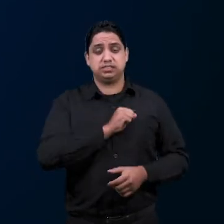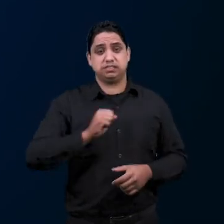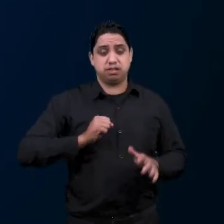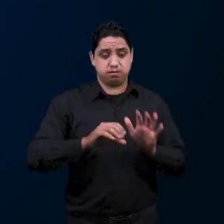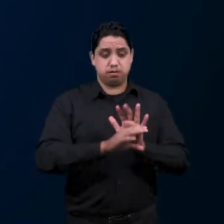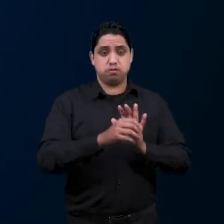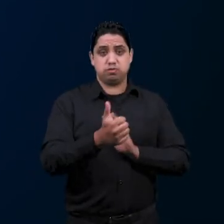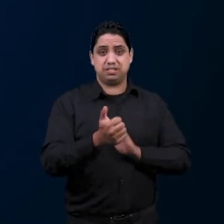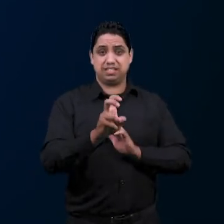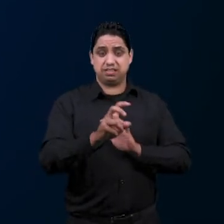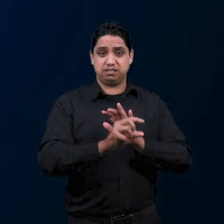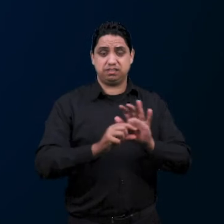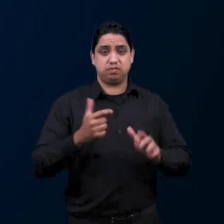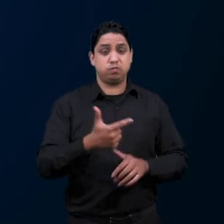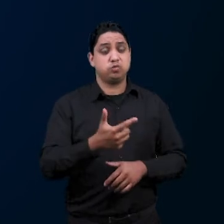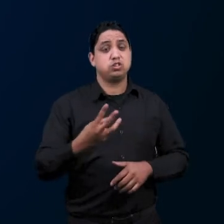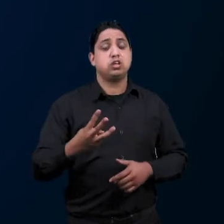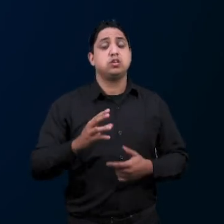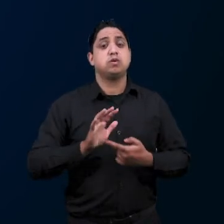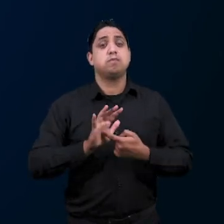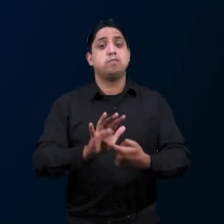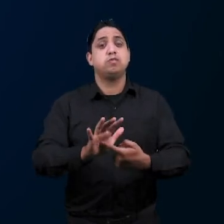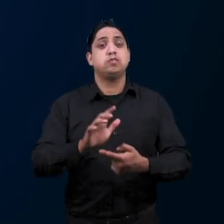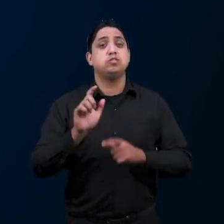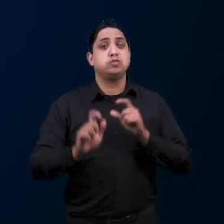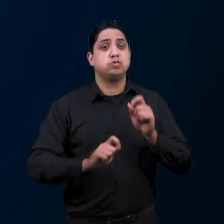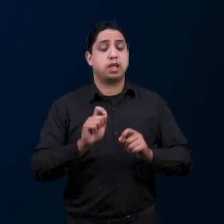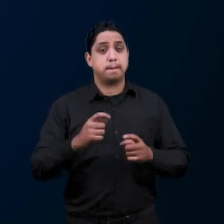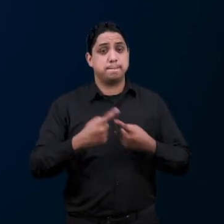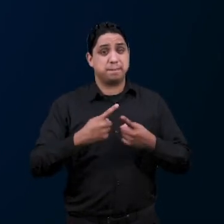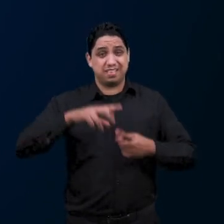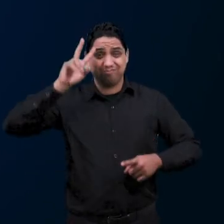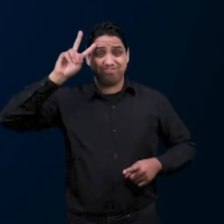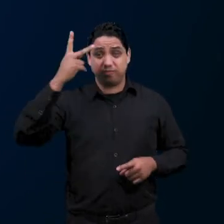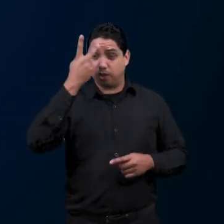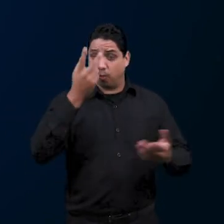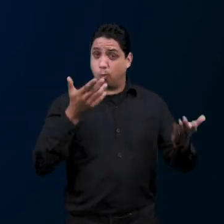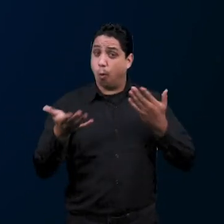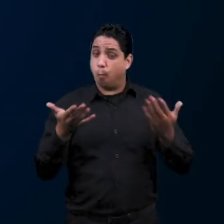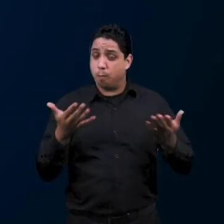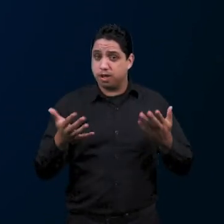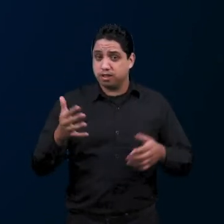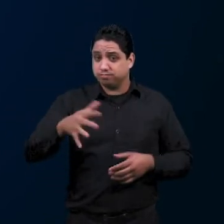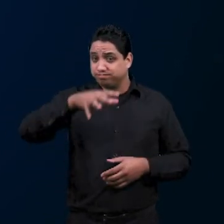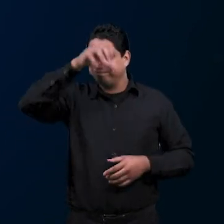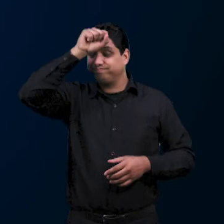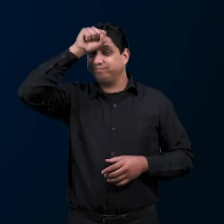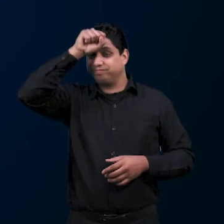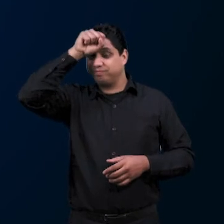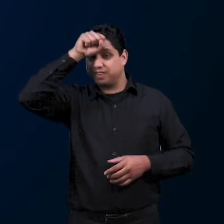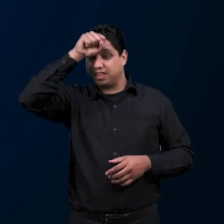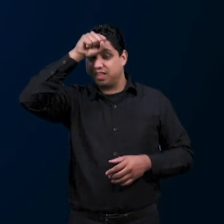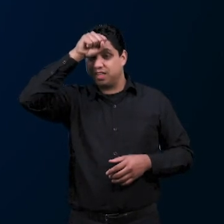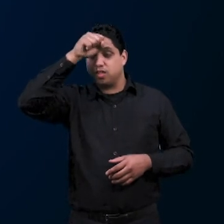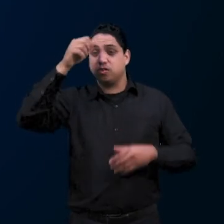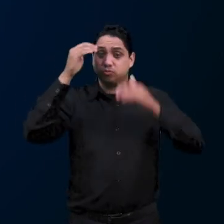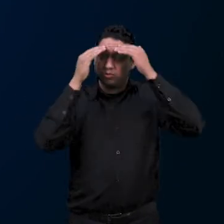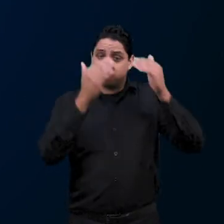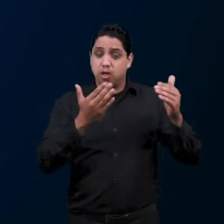Samuel 15, 23, qual diz: porque a rebelião é como o pecado de feitiçaria, e o porfiar é